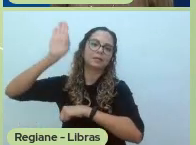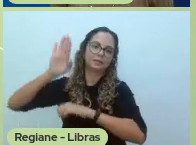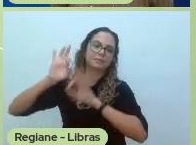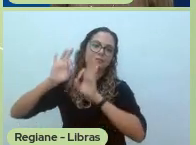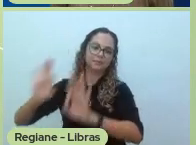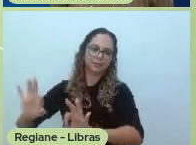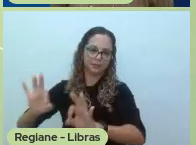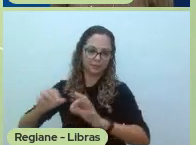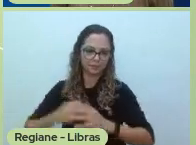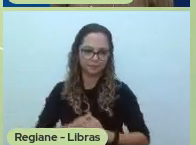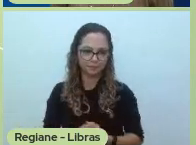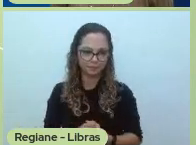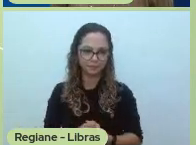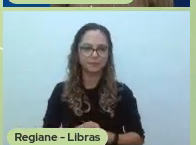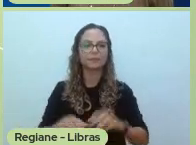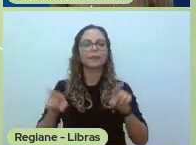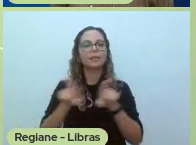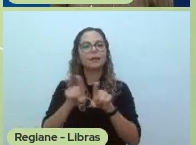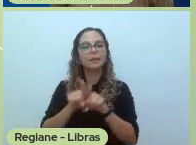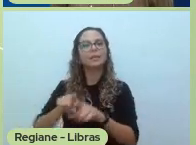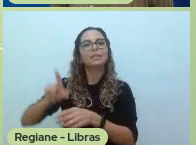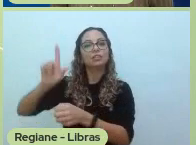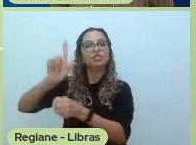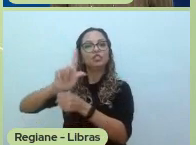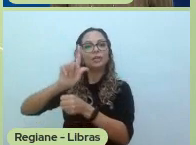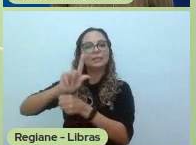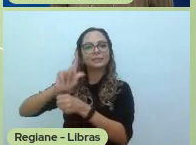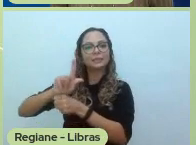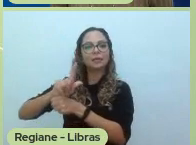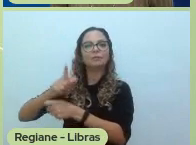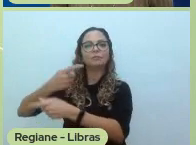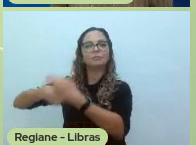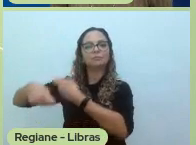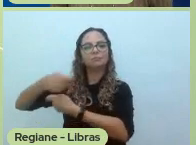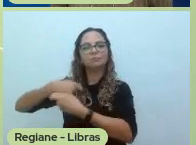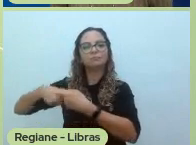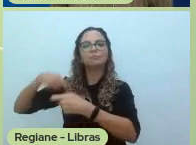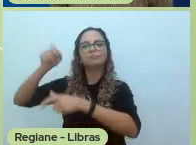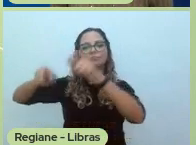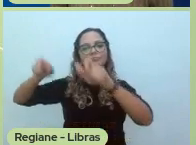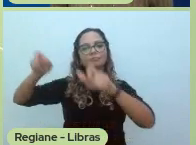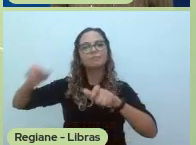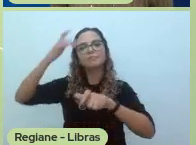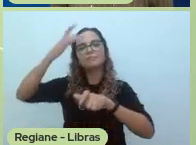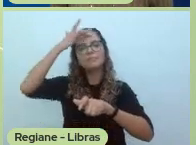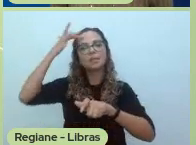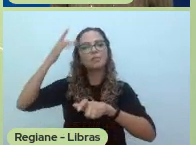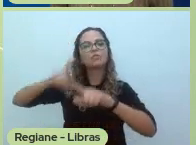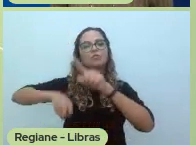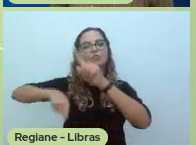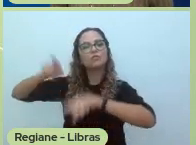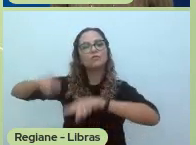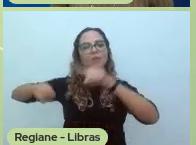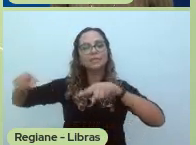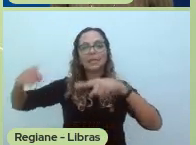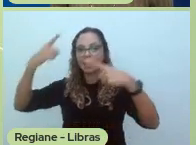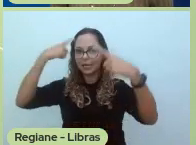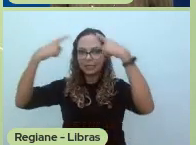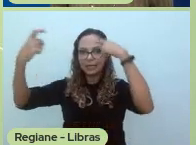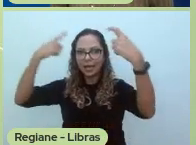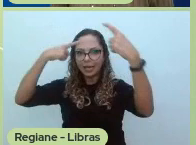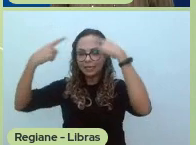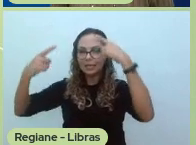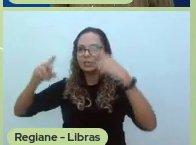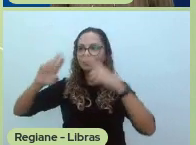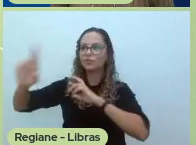abertura. A própria gestão de pessoas diversas, ela é mais complexa, né? Muitas ideias diferentes acabam gerando mais atrito do que ideias